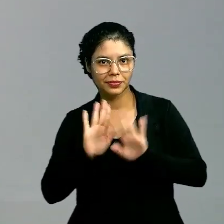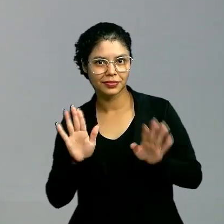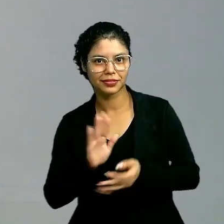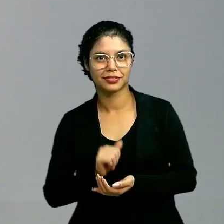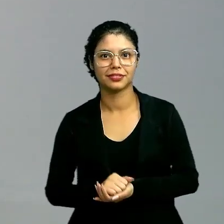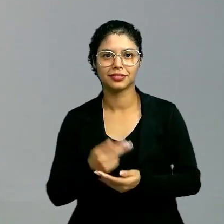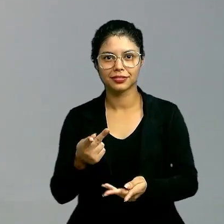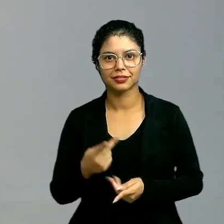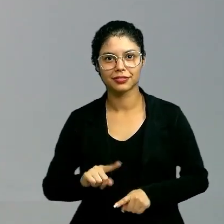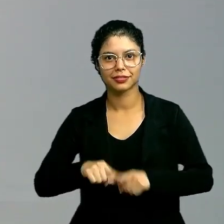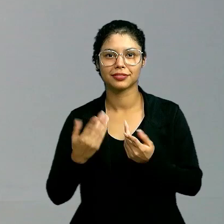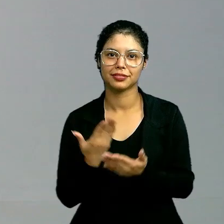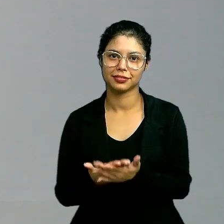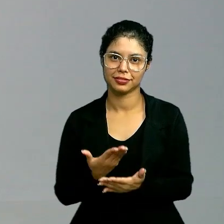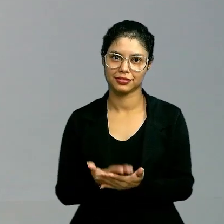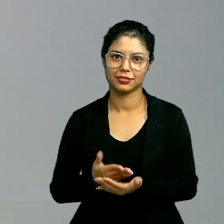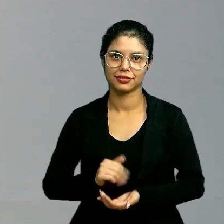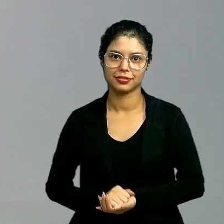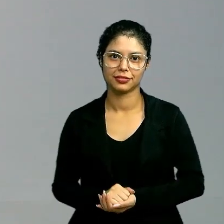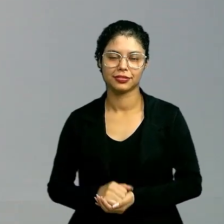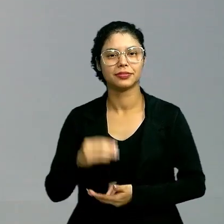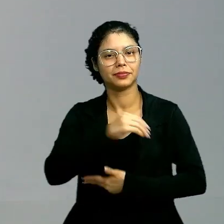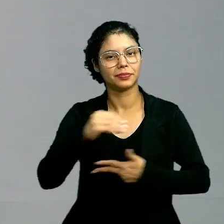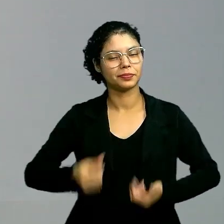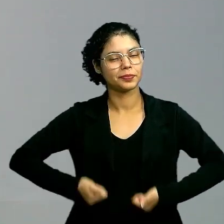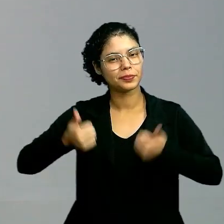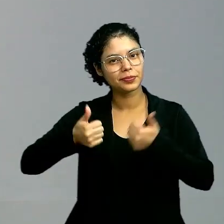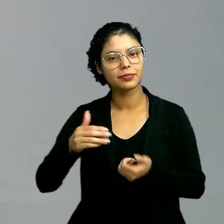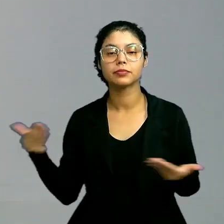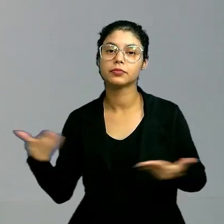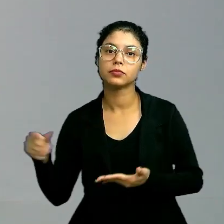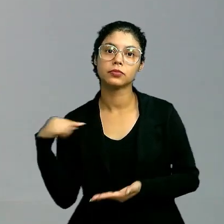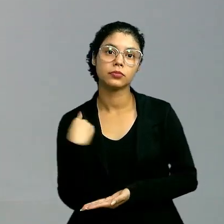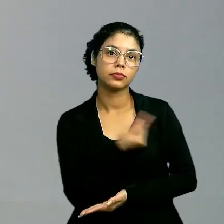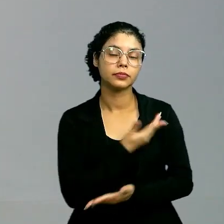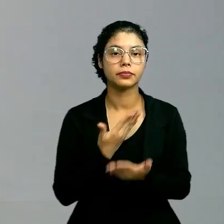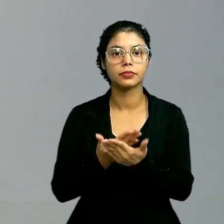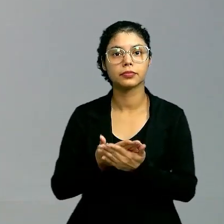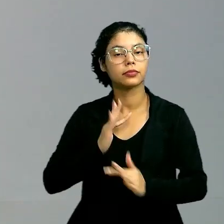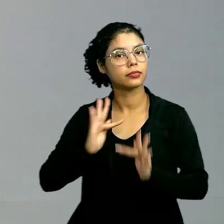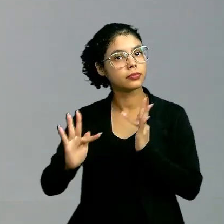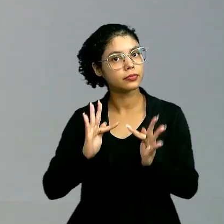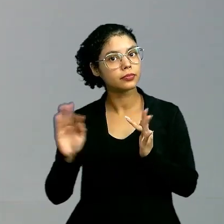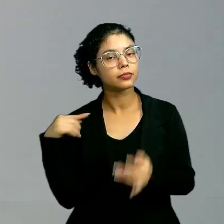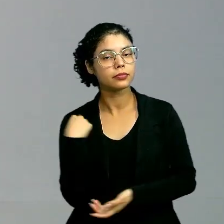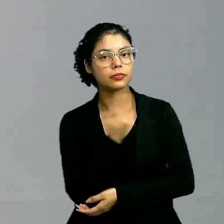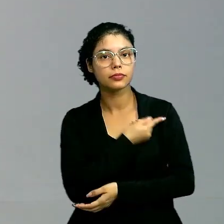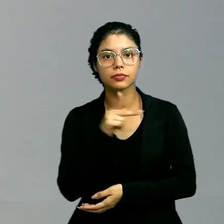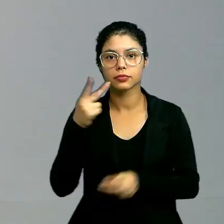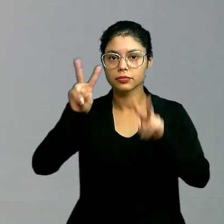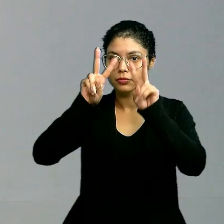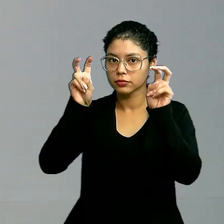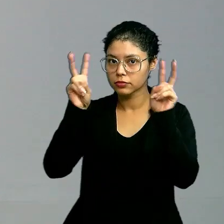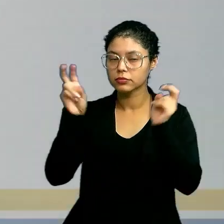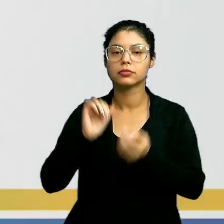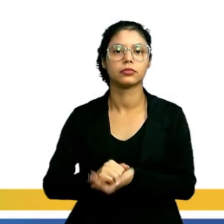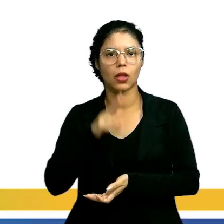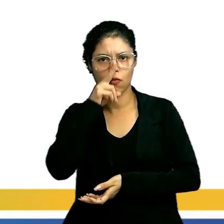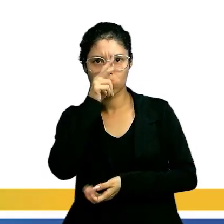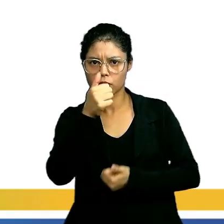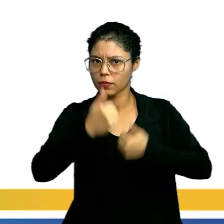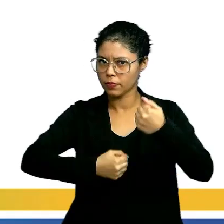Olá, seja bem-vindo a mais uma aula do Pré-ENEM Legal. E hoje, na nossa aula de Física, vamos falar sobre força de